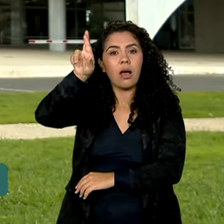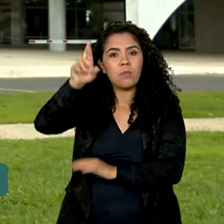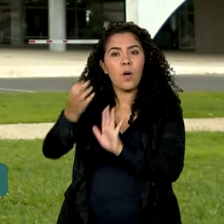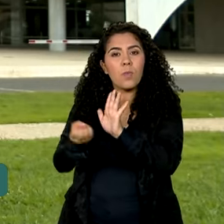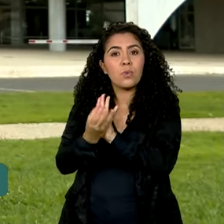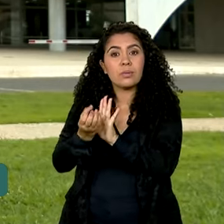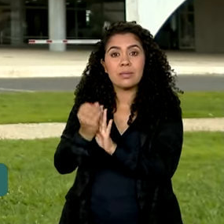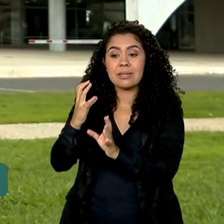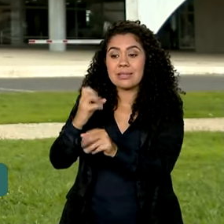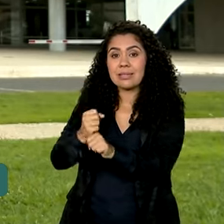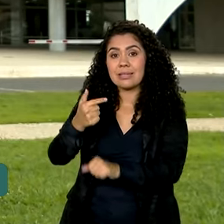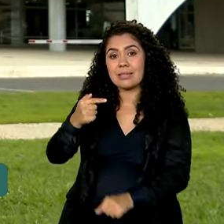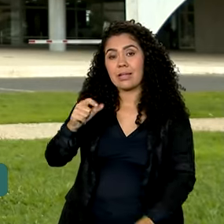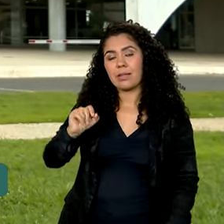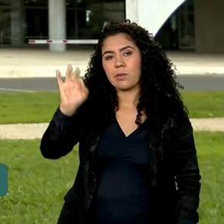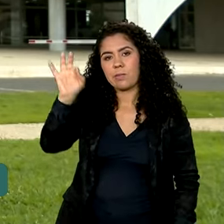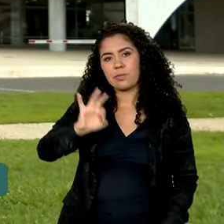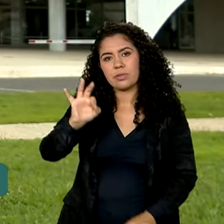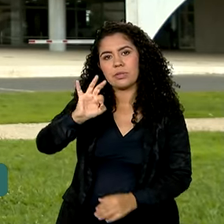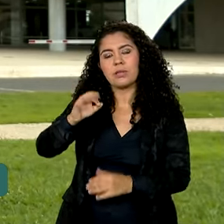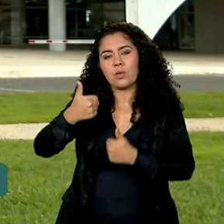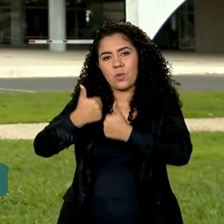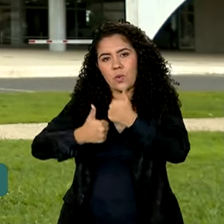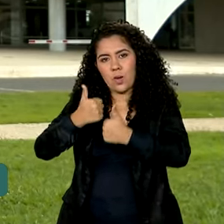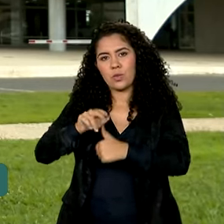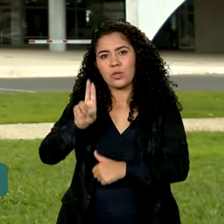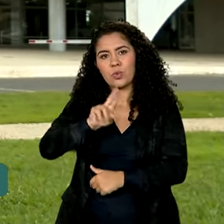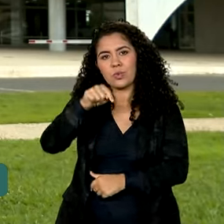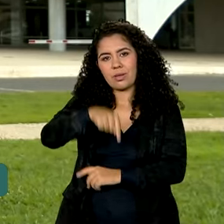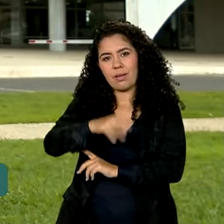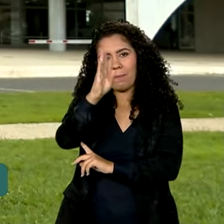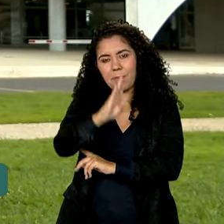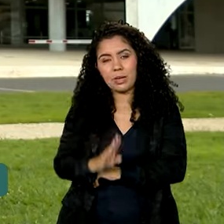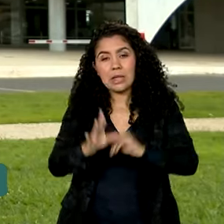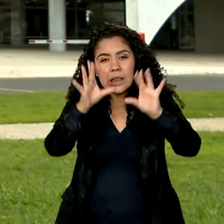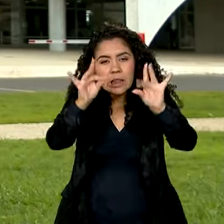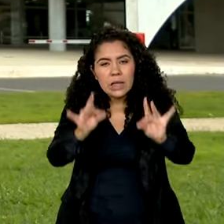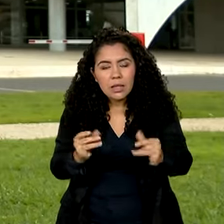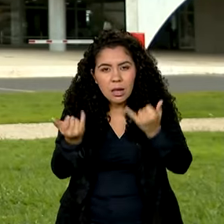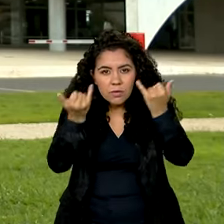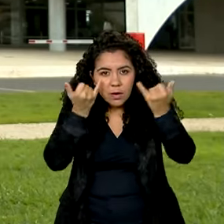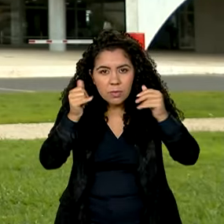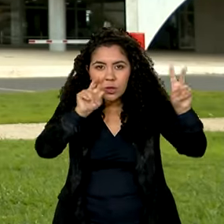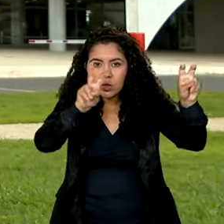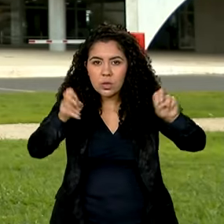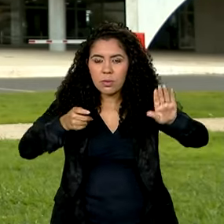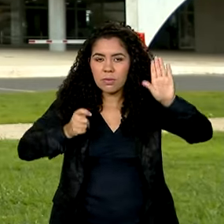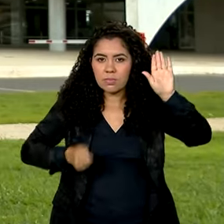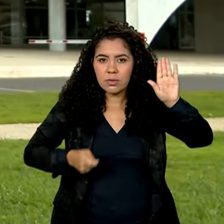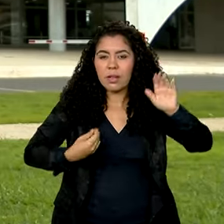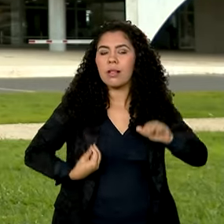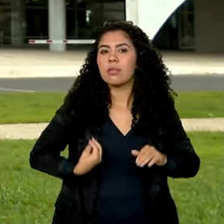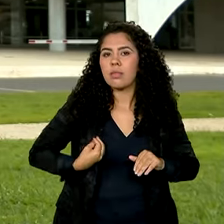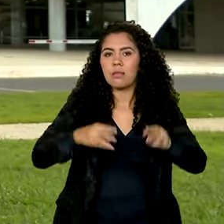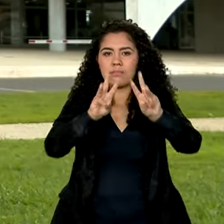de 70% do cereal consumido no Brasil. Mais informações sobre o primeiro leilão estão disponíveis no site da CONAB.